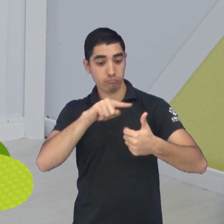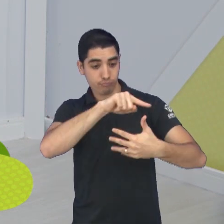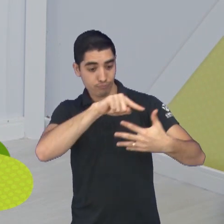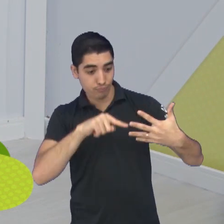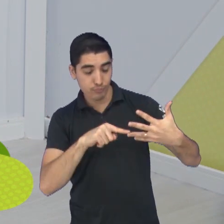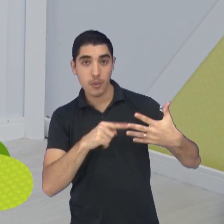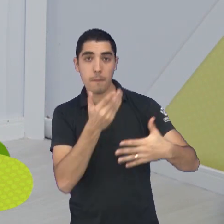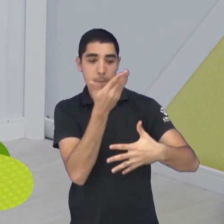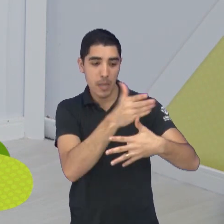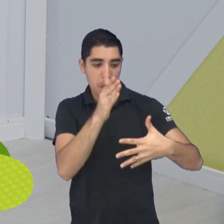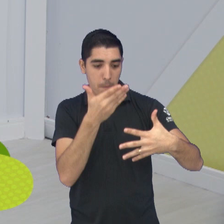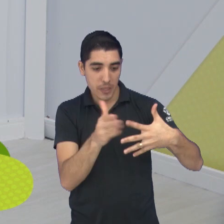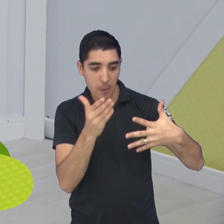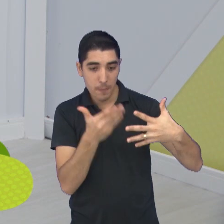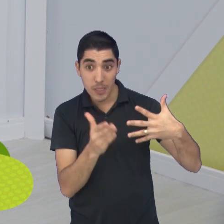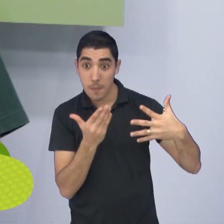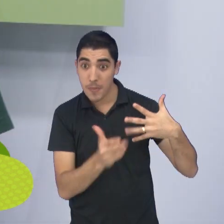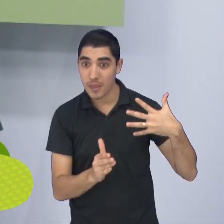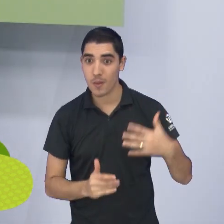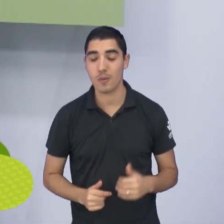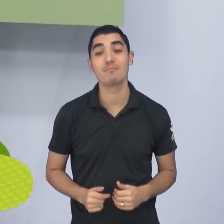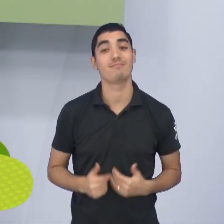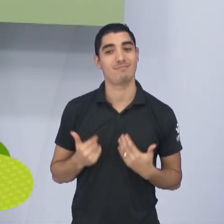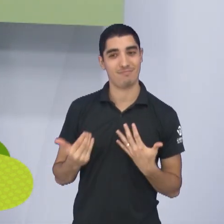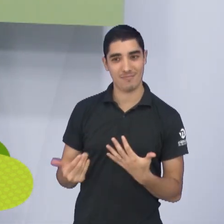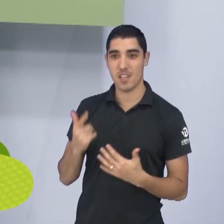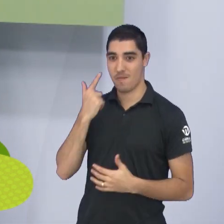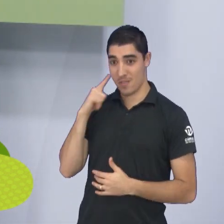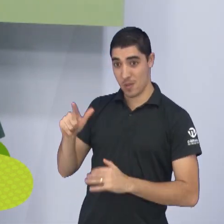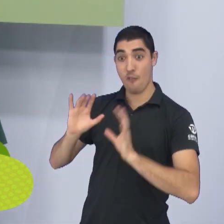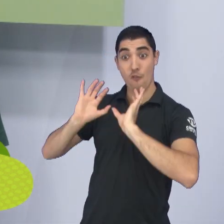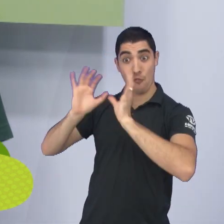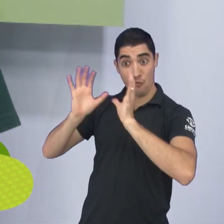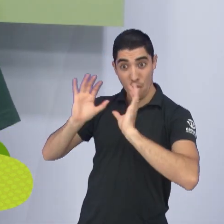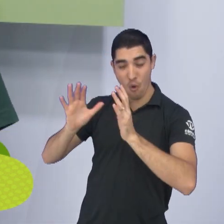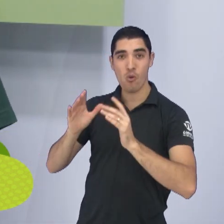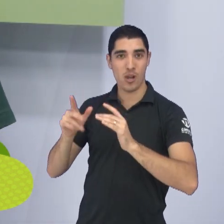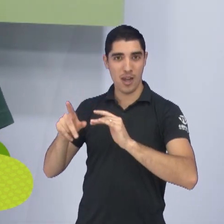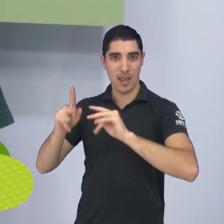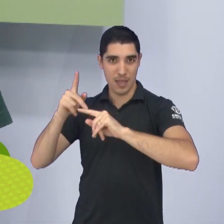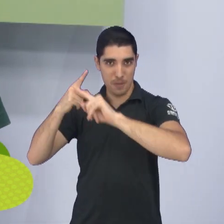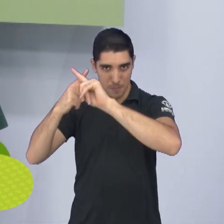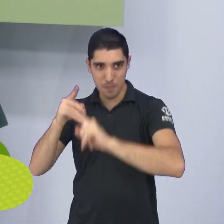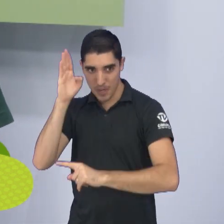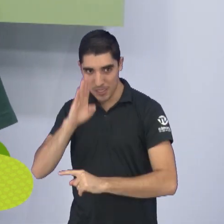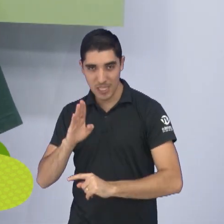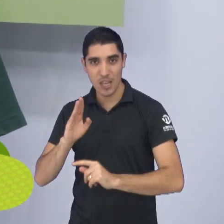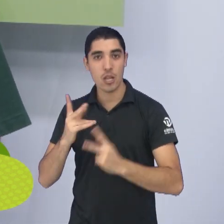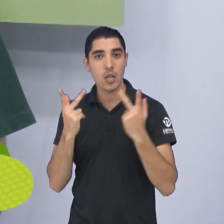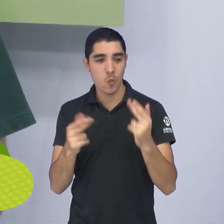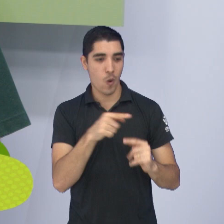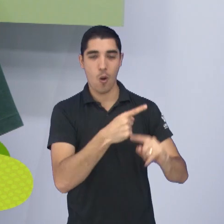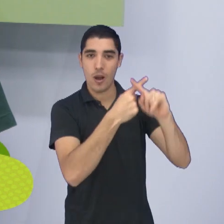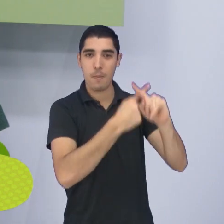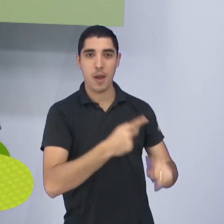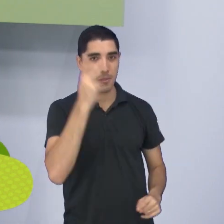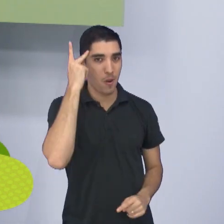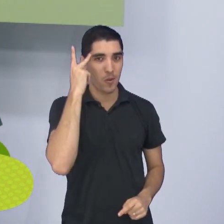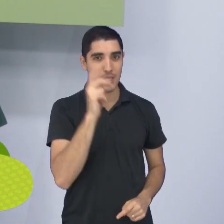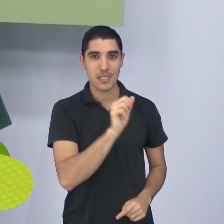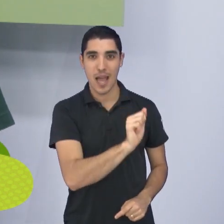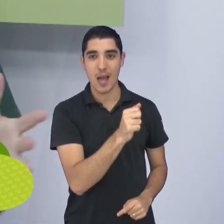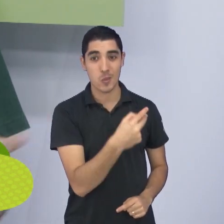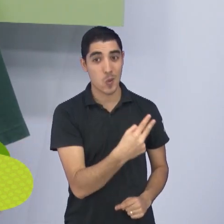4 perderam, Brunão. É a Superliga copiando a Série A2 aí, né? Os 4 lá de cima com a vantagem acabaram perdendo o primeiro jogo. É